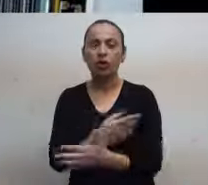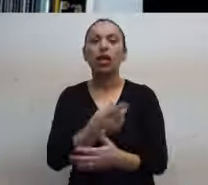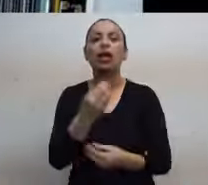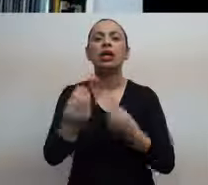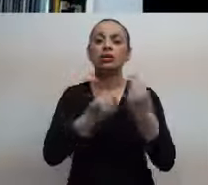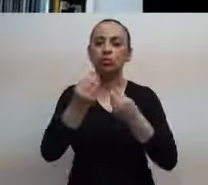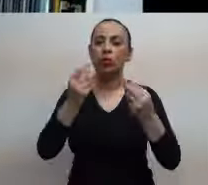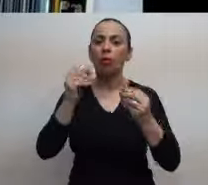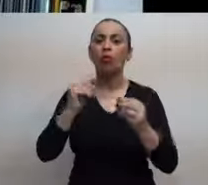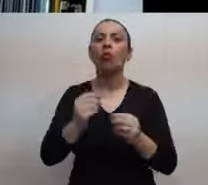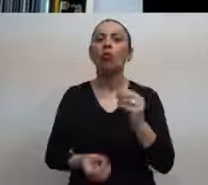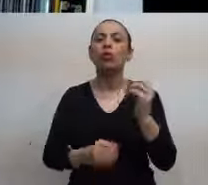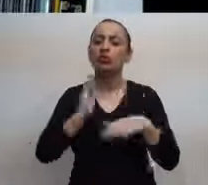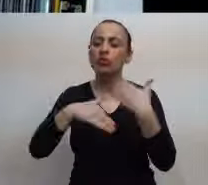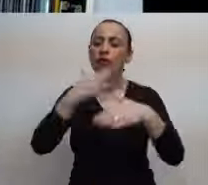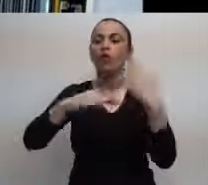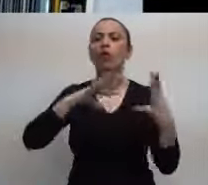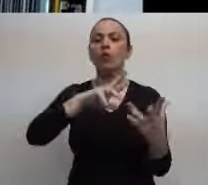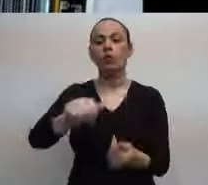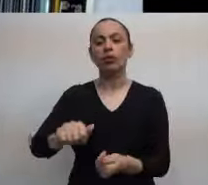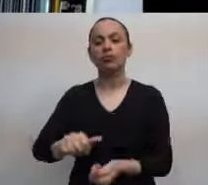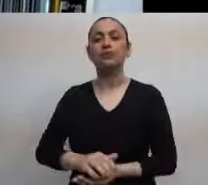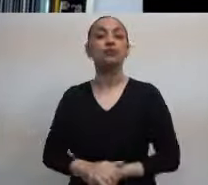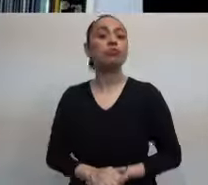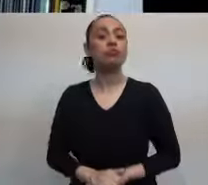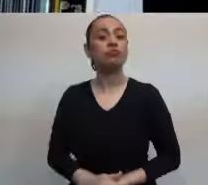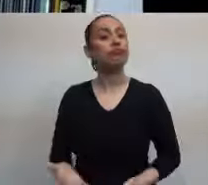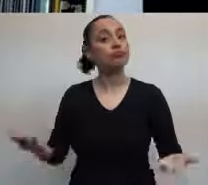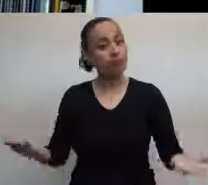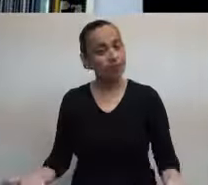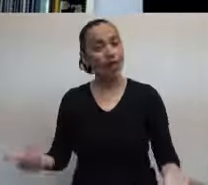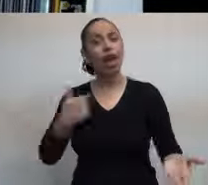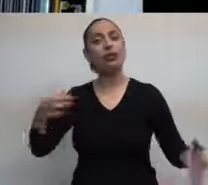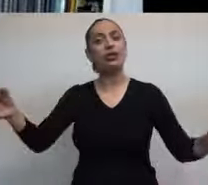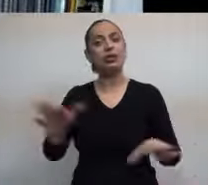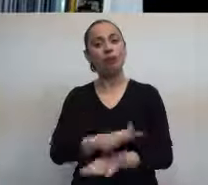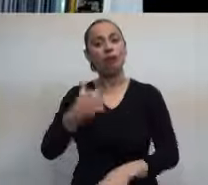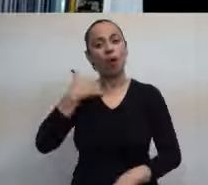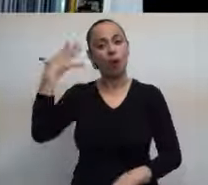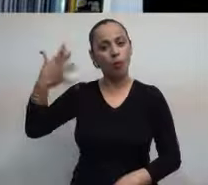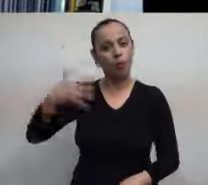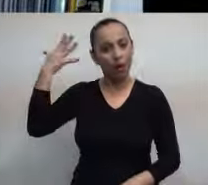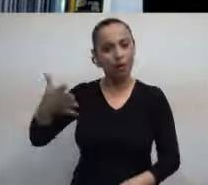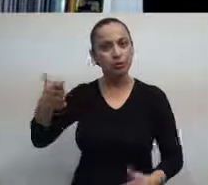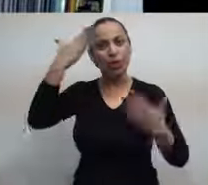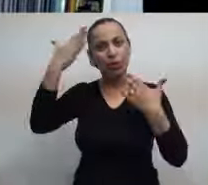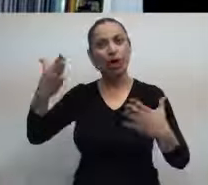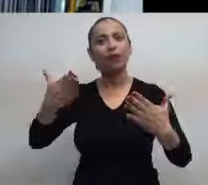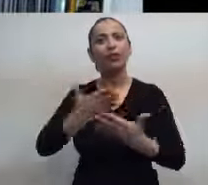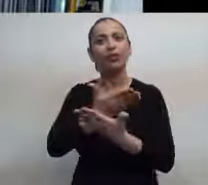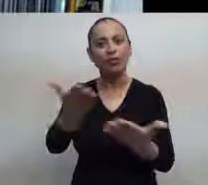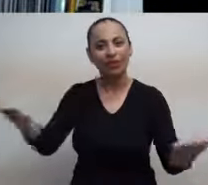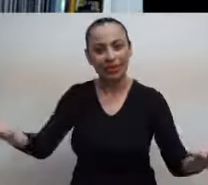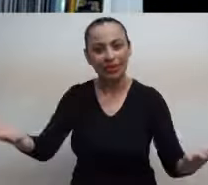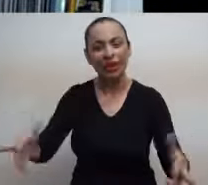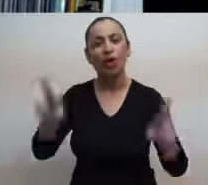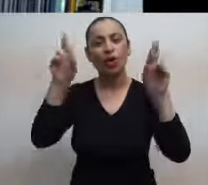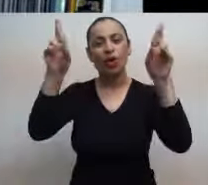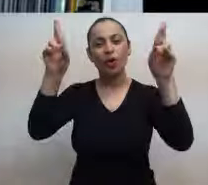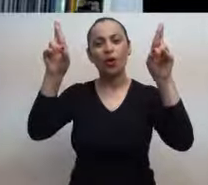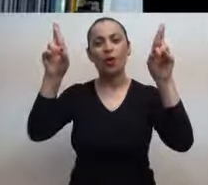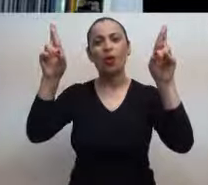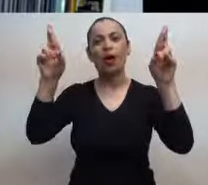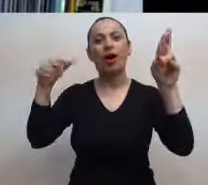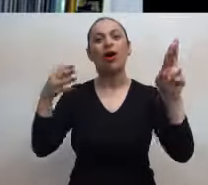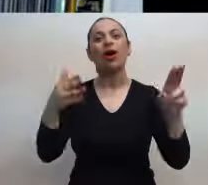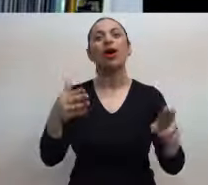mundo. Muito bem, eu encerro aqui a minha fala. Muito obrigado a todos. Espero que